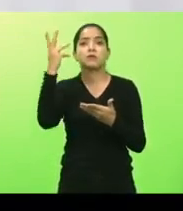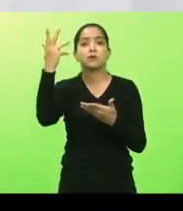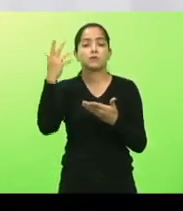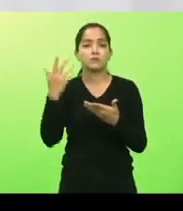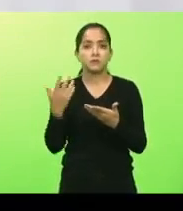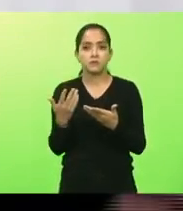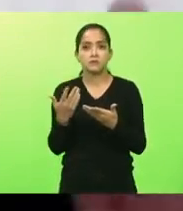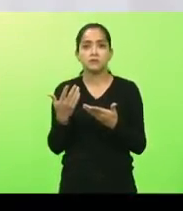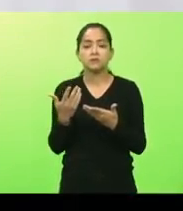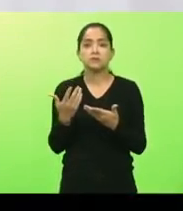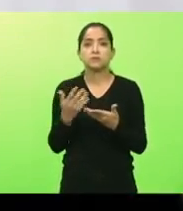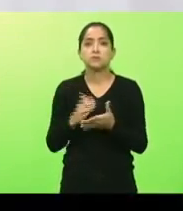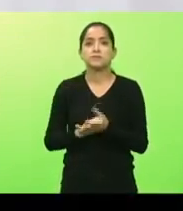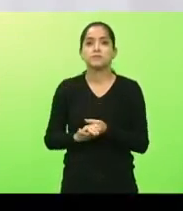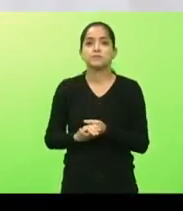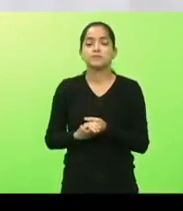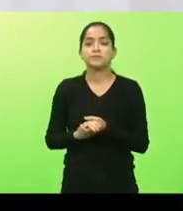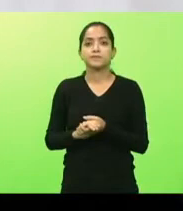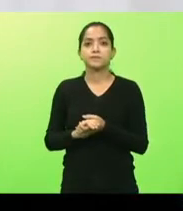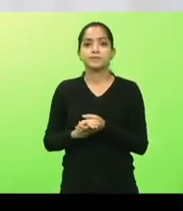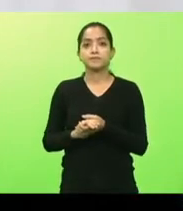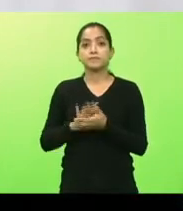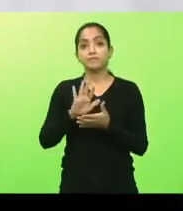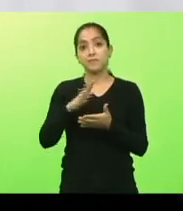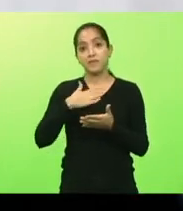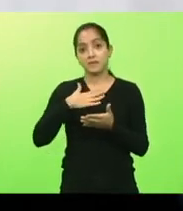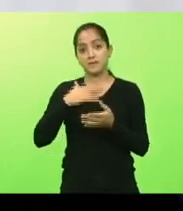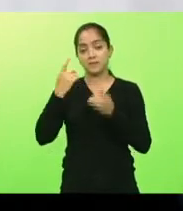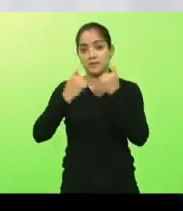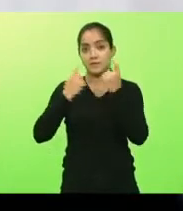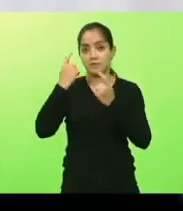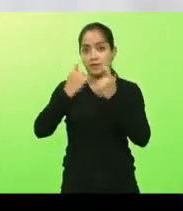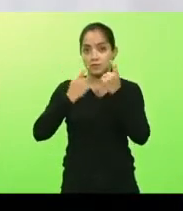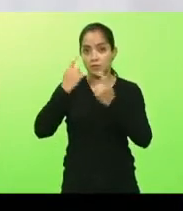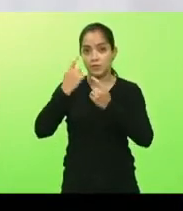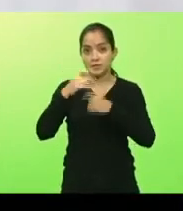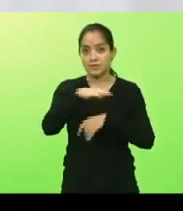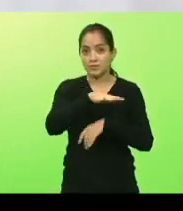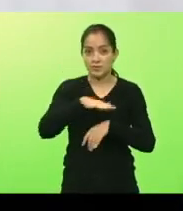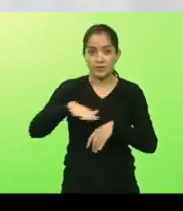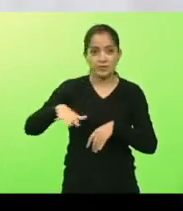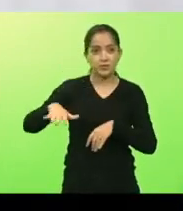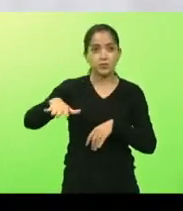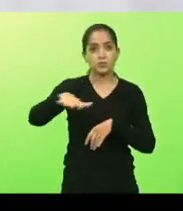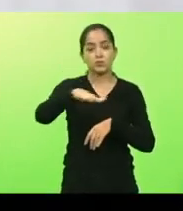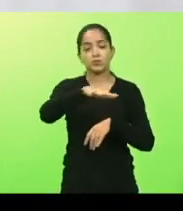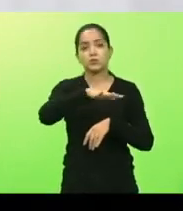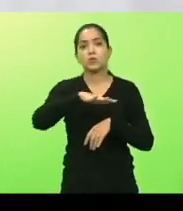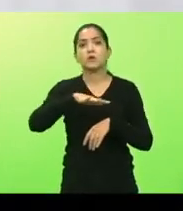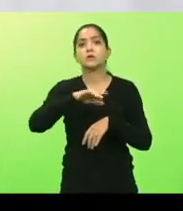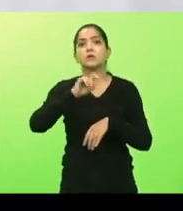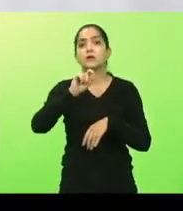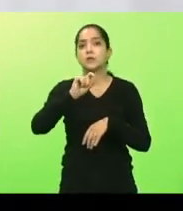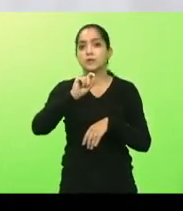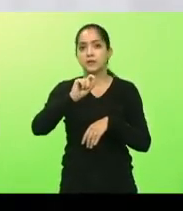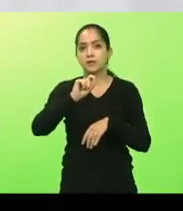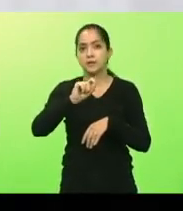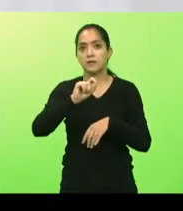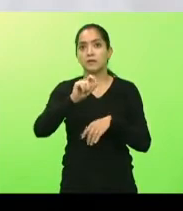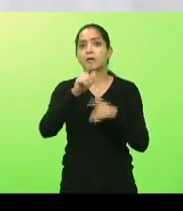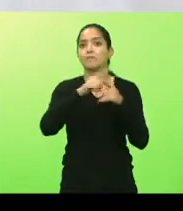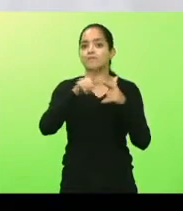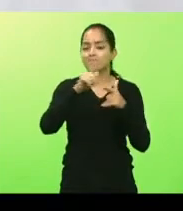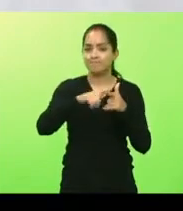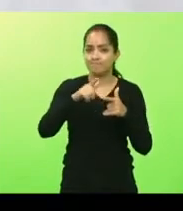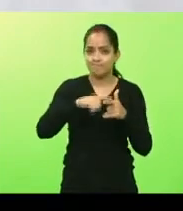sobre diversos assuntos. E a minha preocupação na região toda aqui é realmente o grande problema que nós enfrentamos